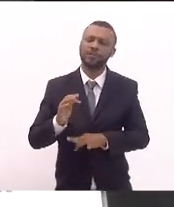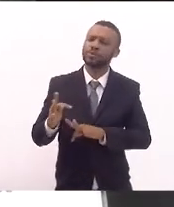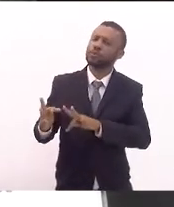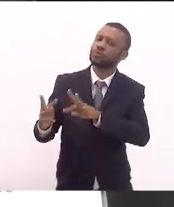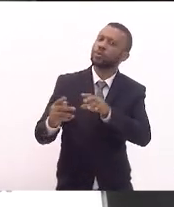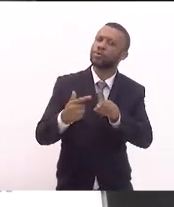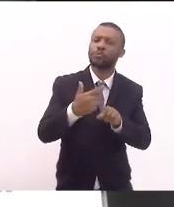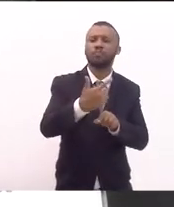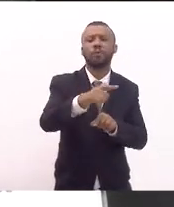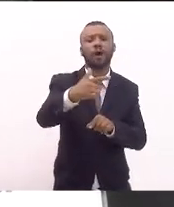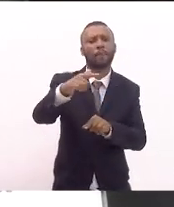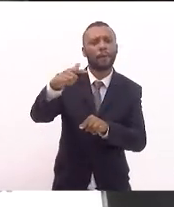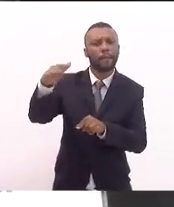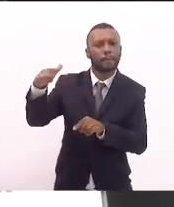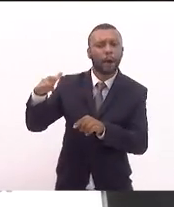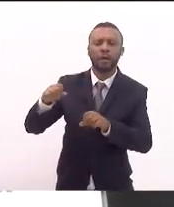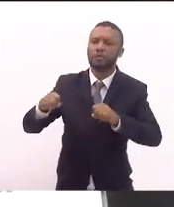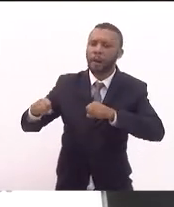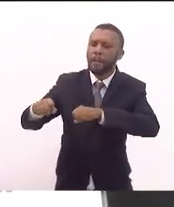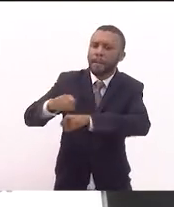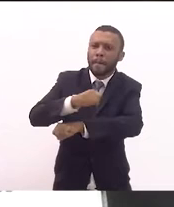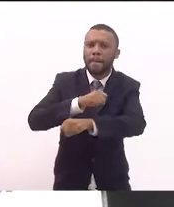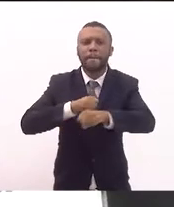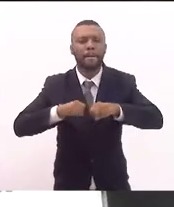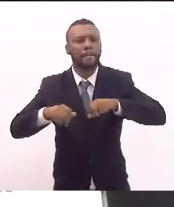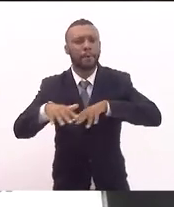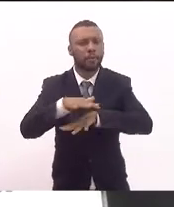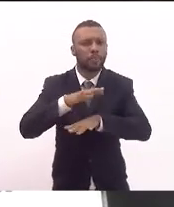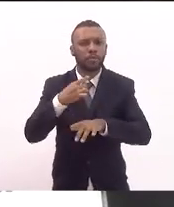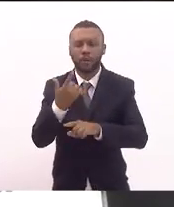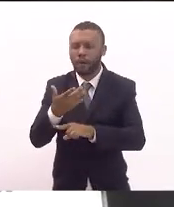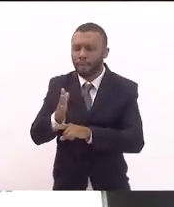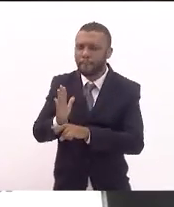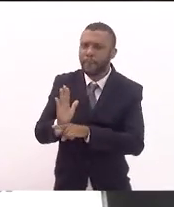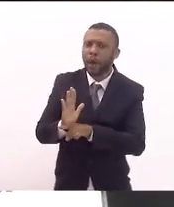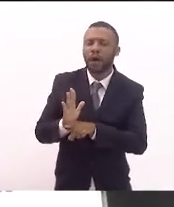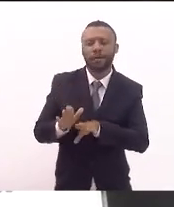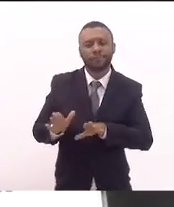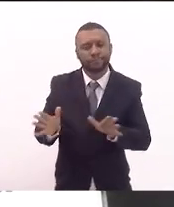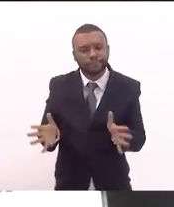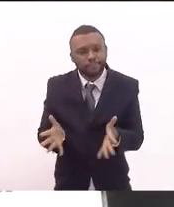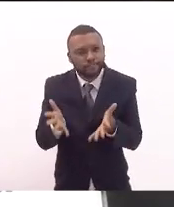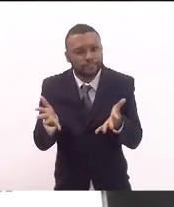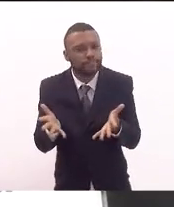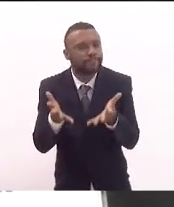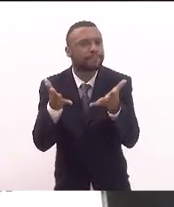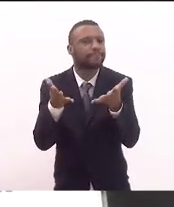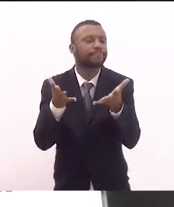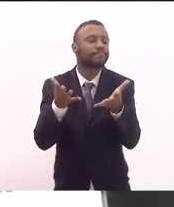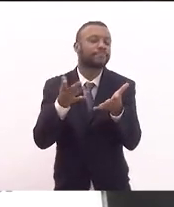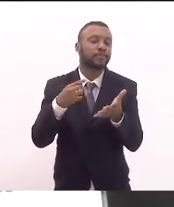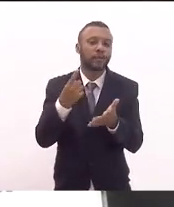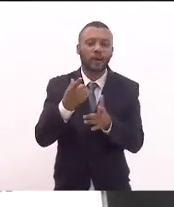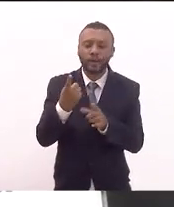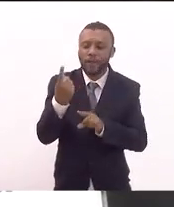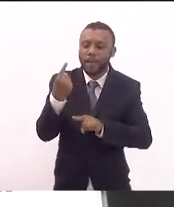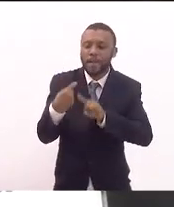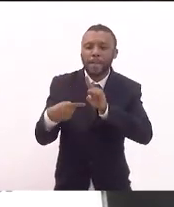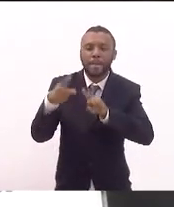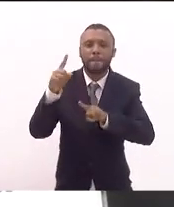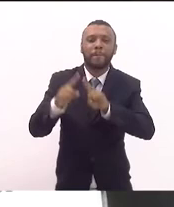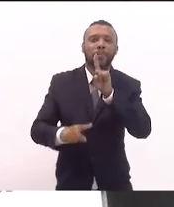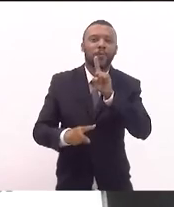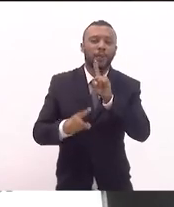gente participa, que a gente colabora, que contribui. Nós tivemos um avanço